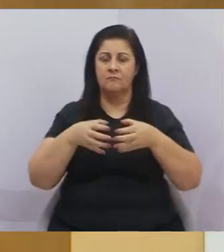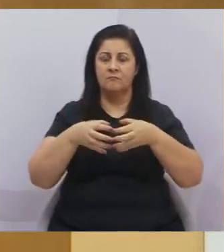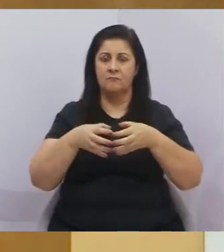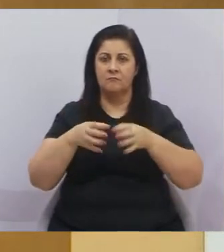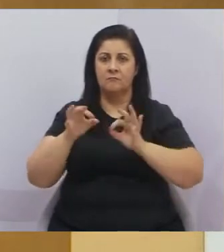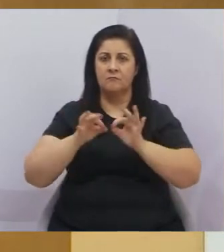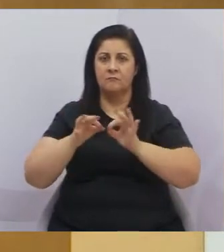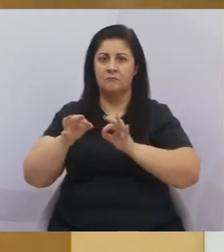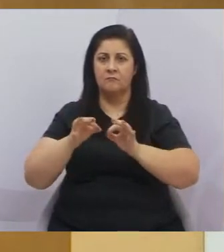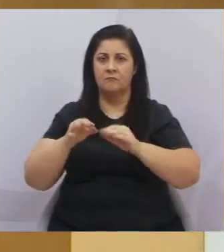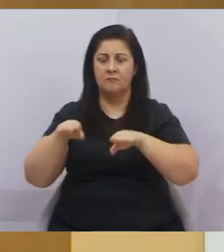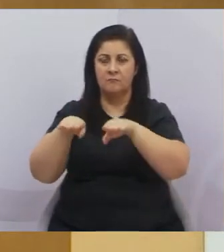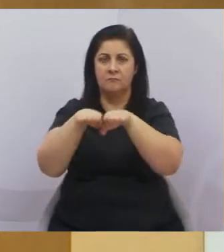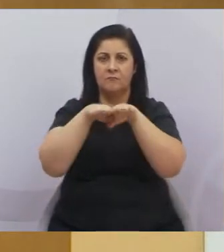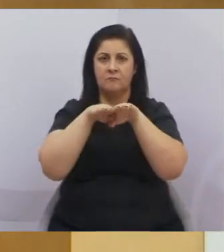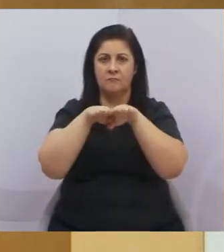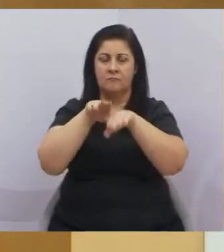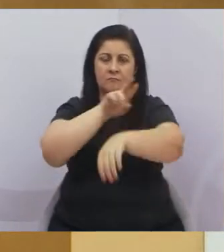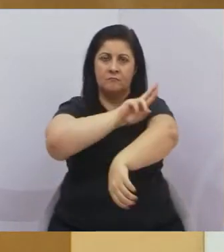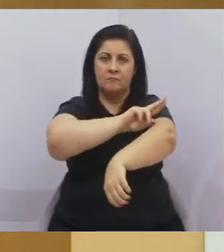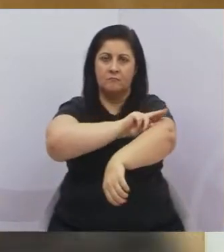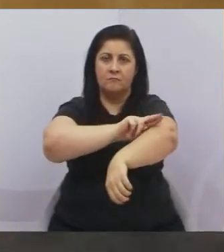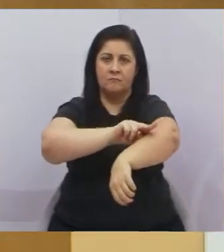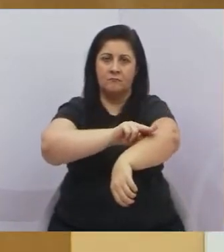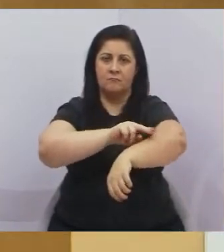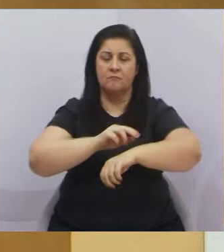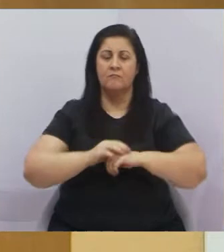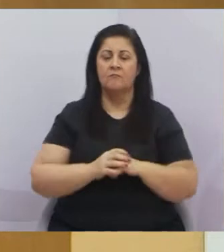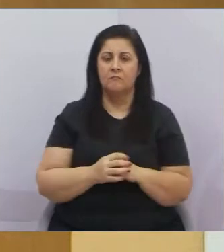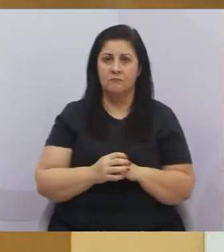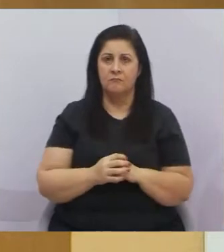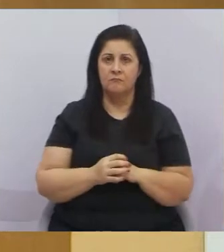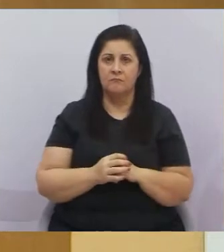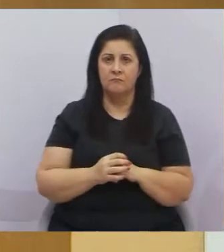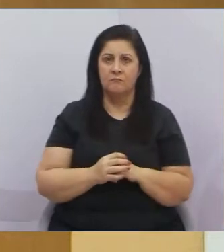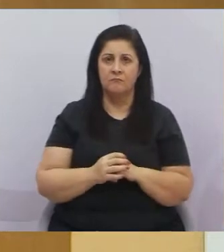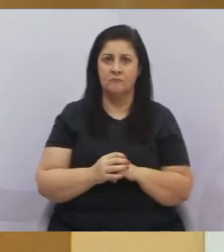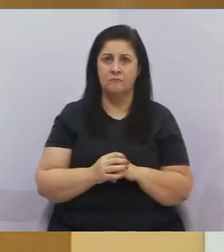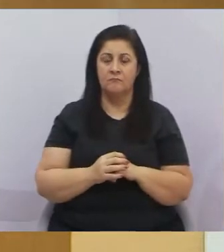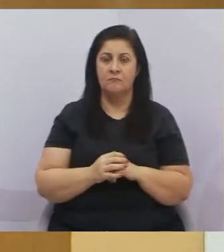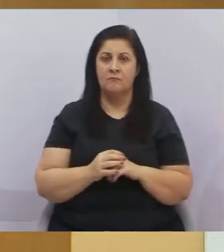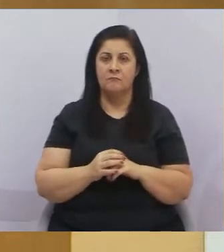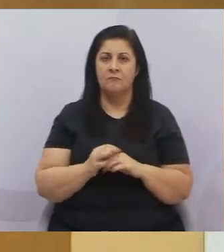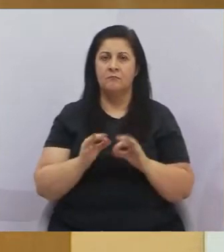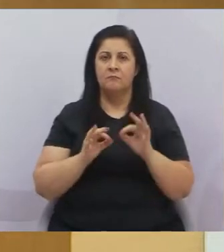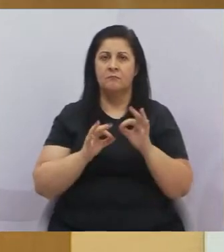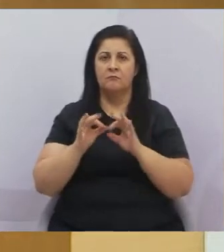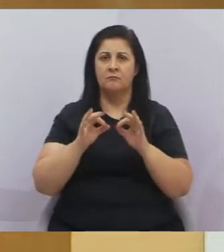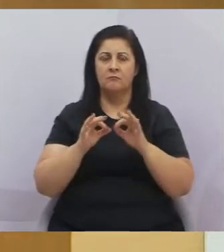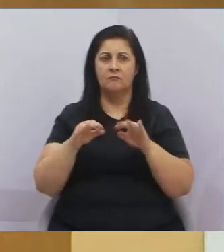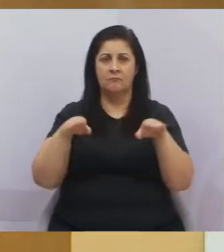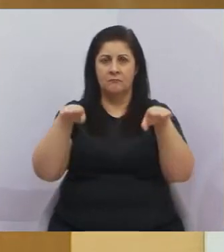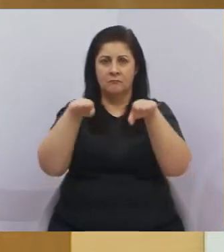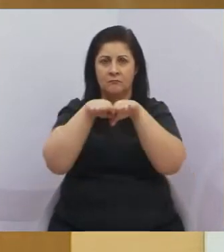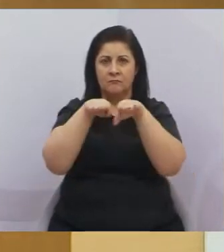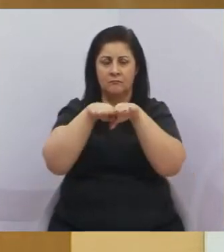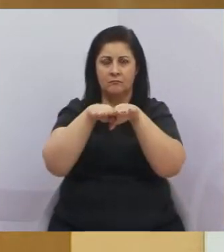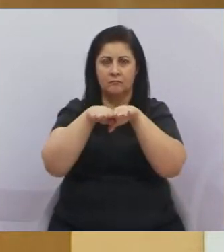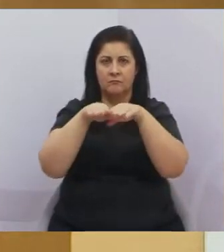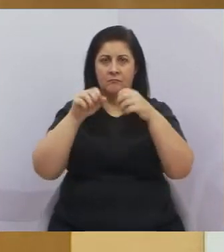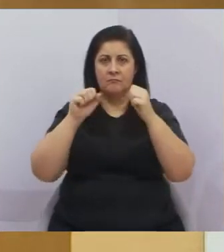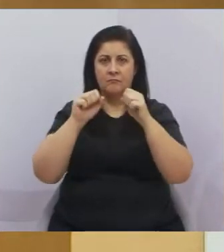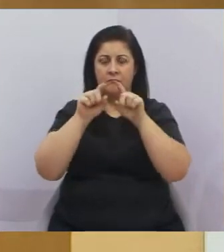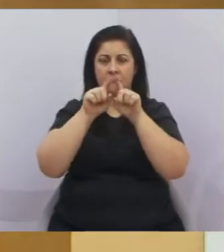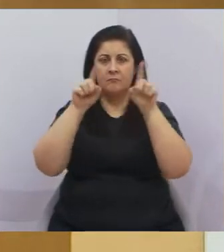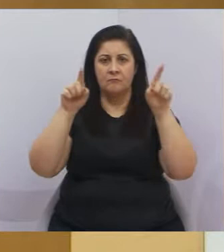Igualdade Racial, CMPIR, órgão colegiado com composição paritária entre o poder